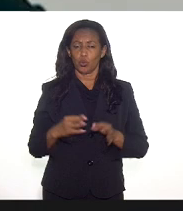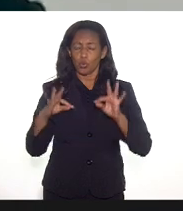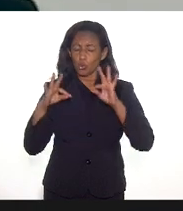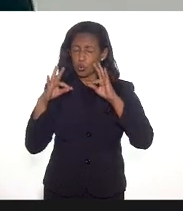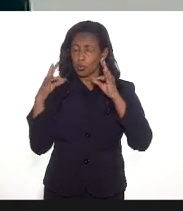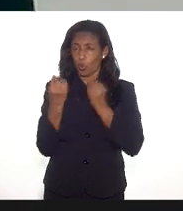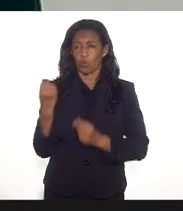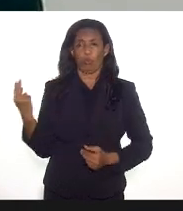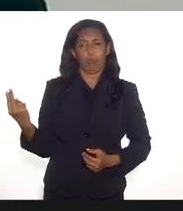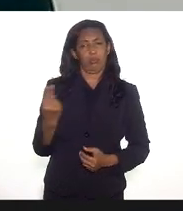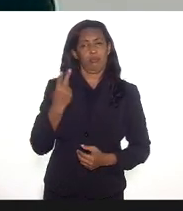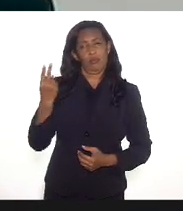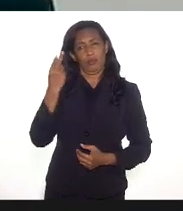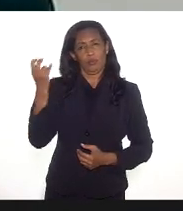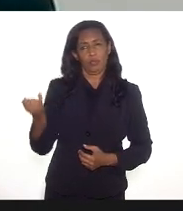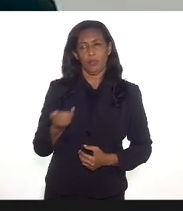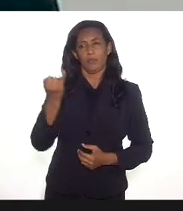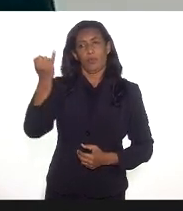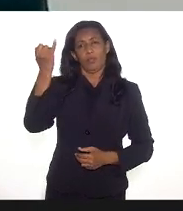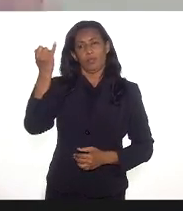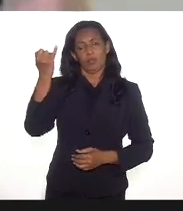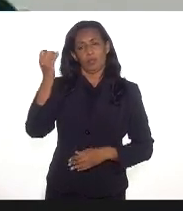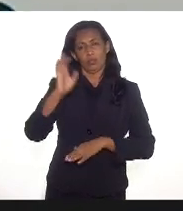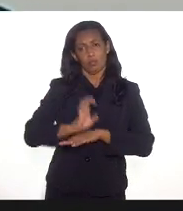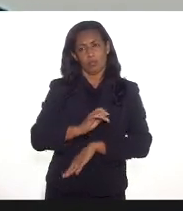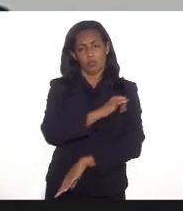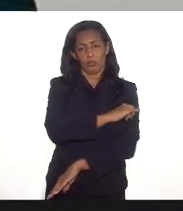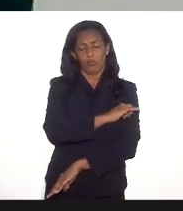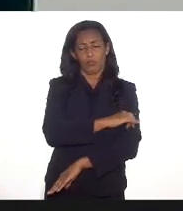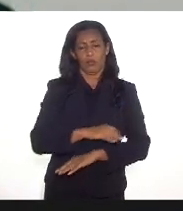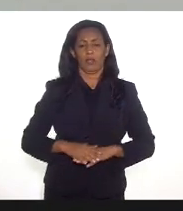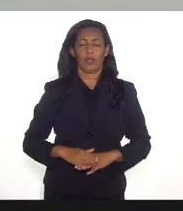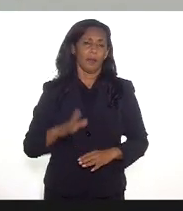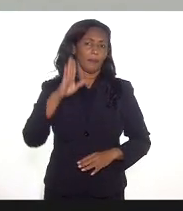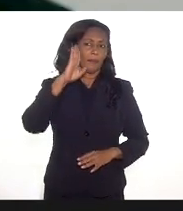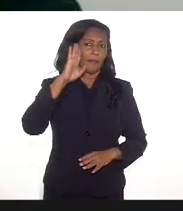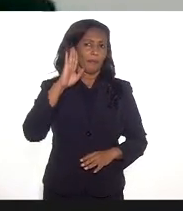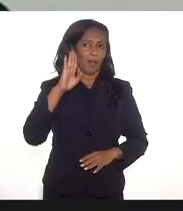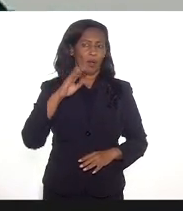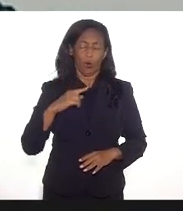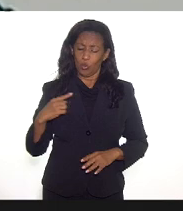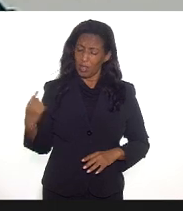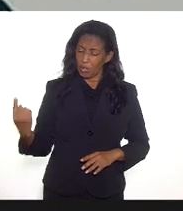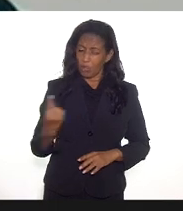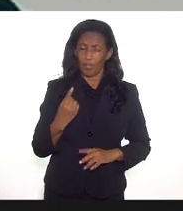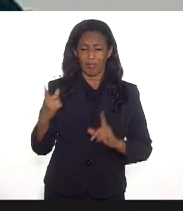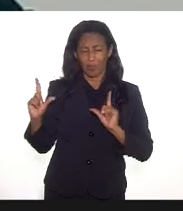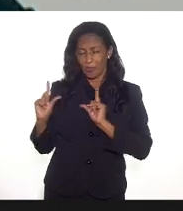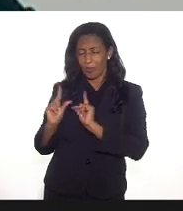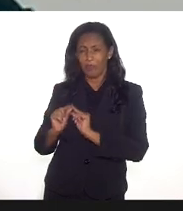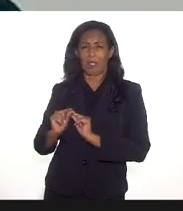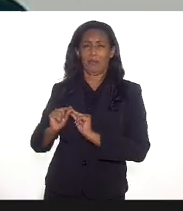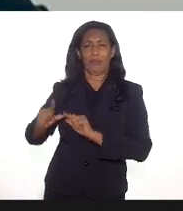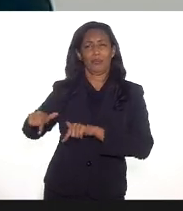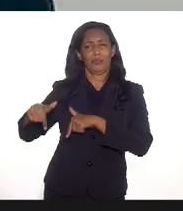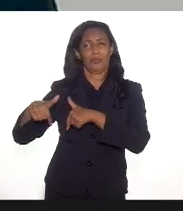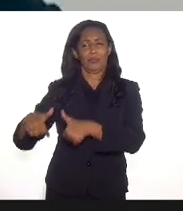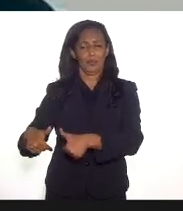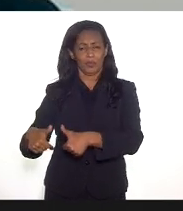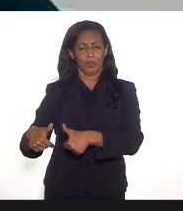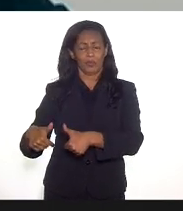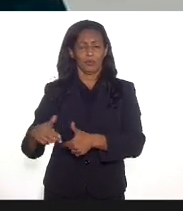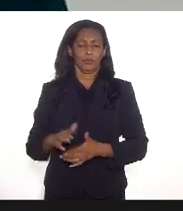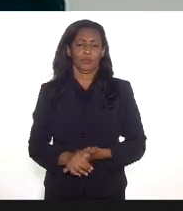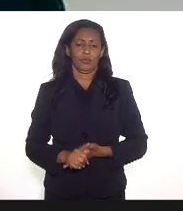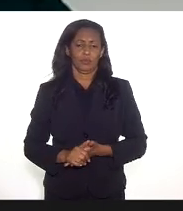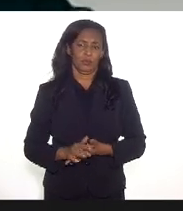tão valoroso e importante para o Estado do Rio de Janeiro, seria fundamental que o mínimo nós fizéssemos com